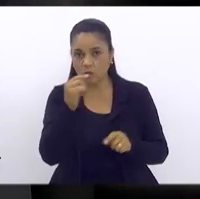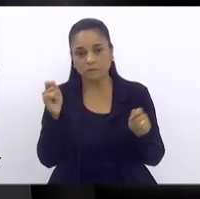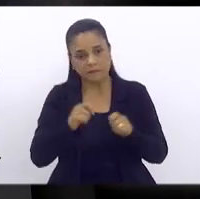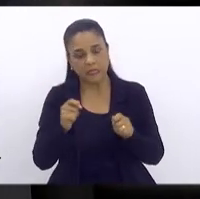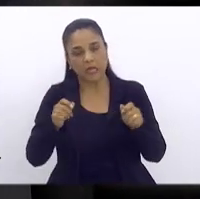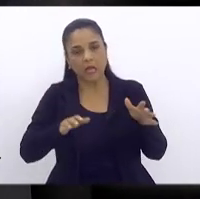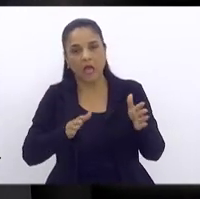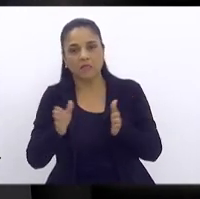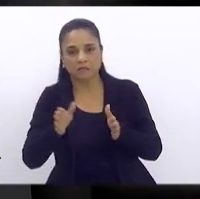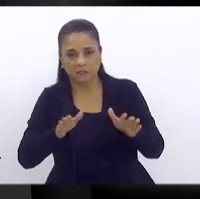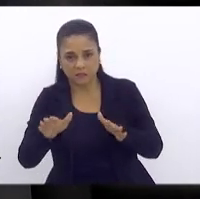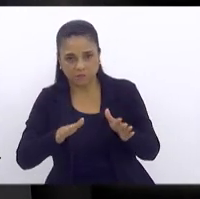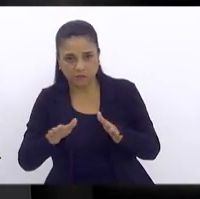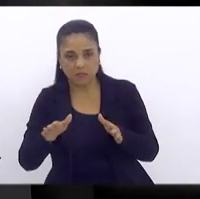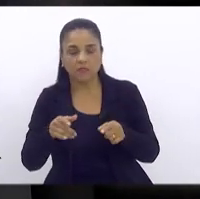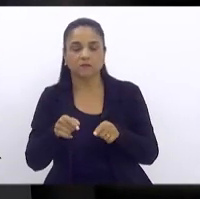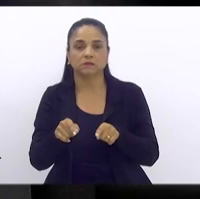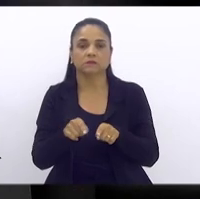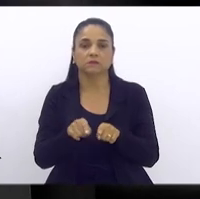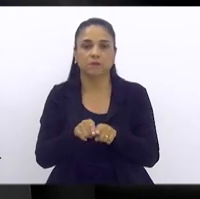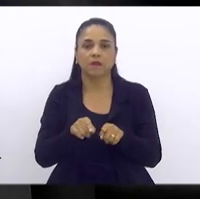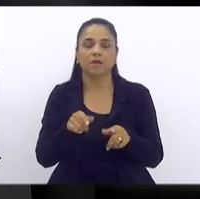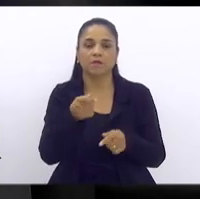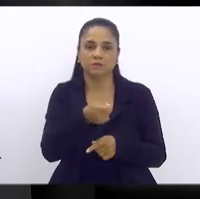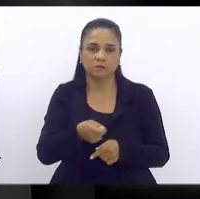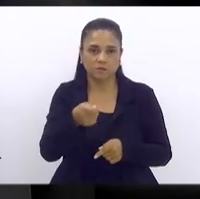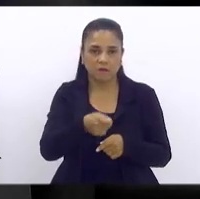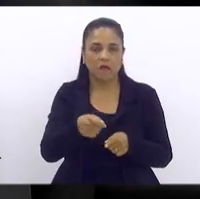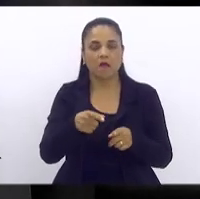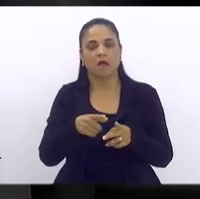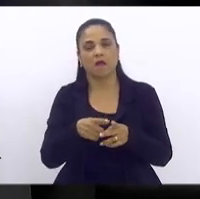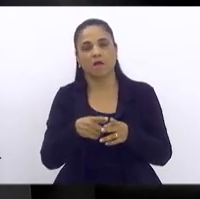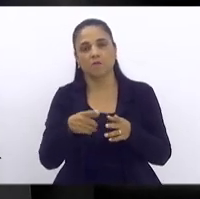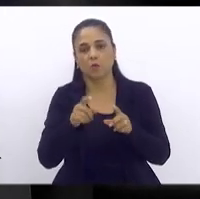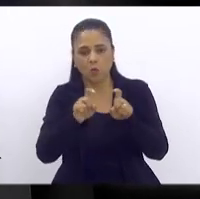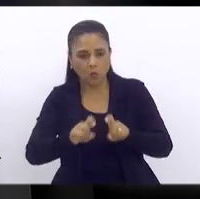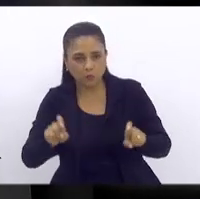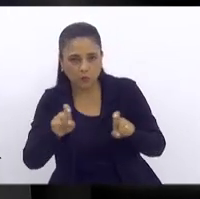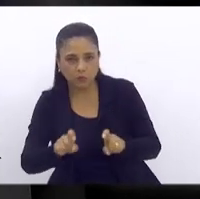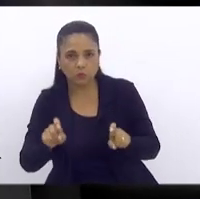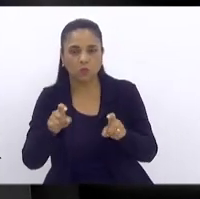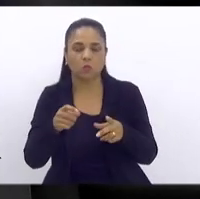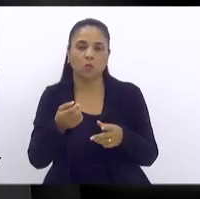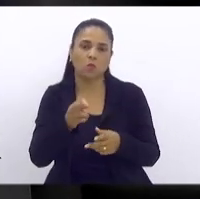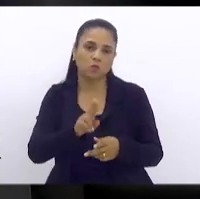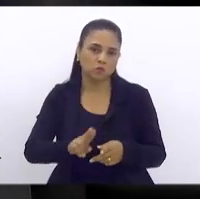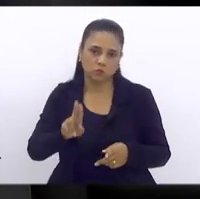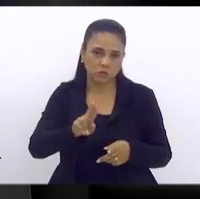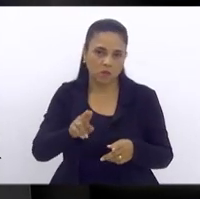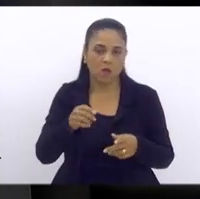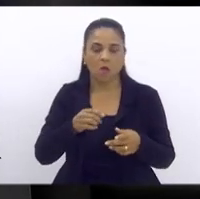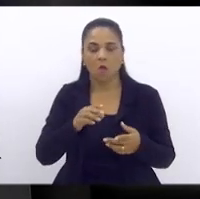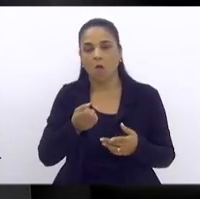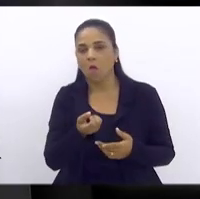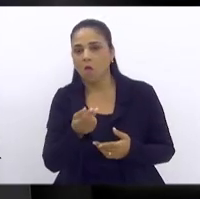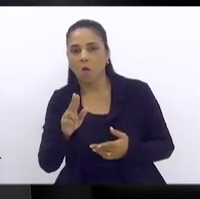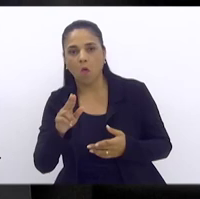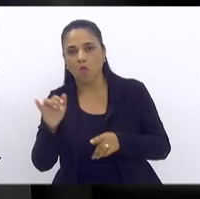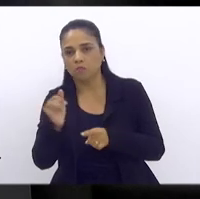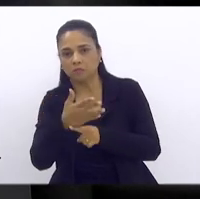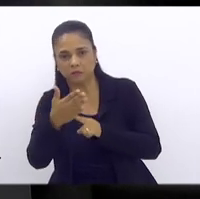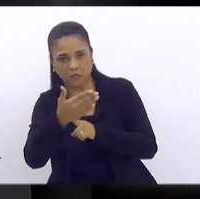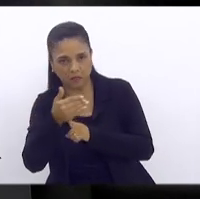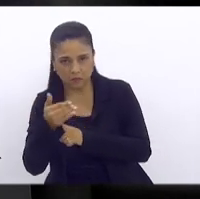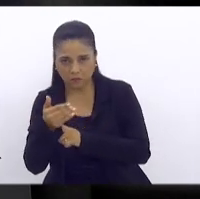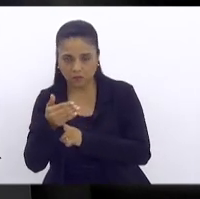acessibilidade, compatibilidade com os celulares, pode ser acessado pelo celular, pelo computador ou qualquer outro dispositivo conectado à internet, e ela pode ali